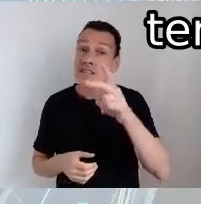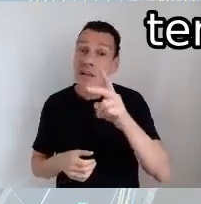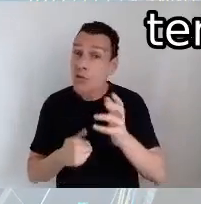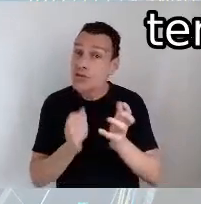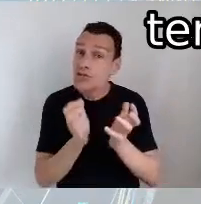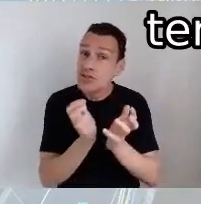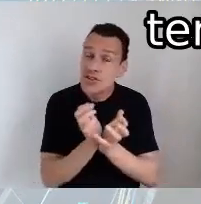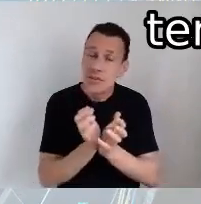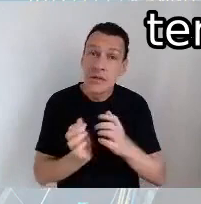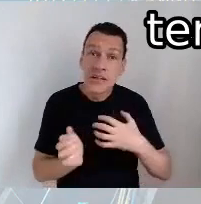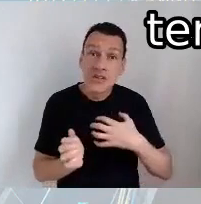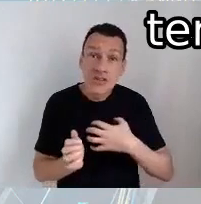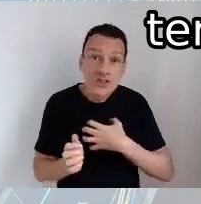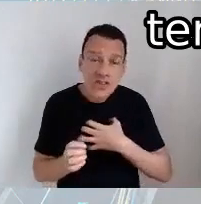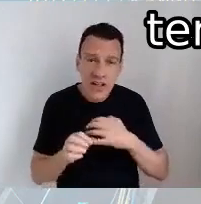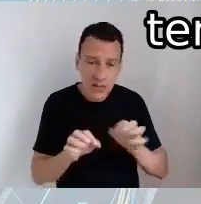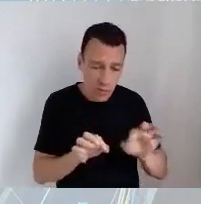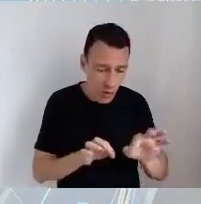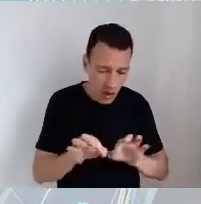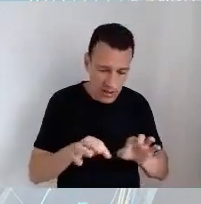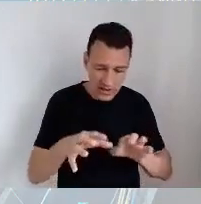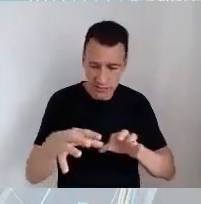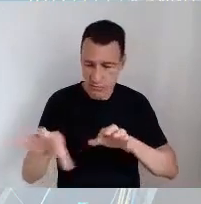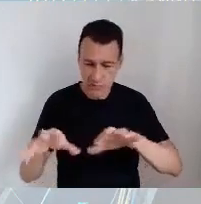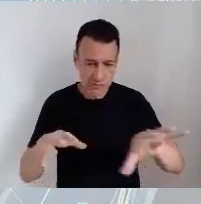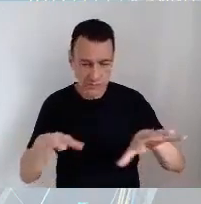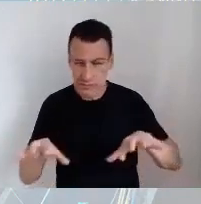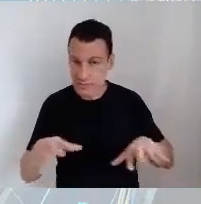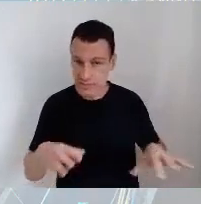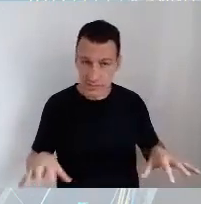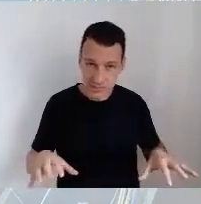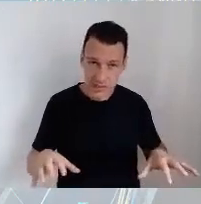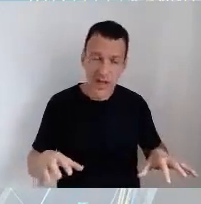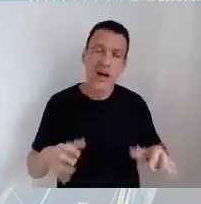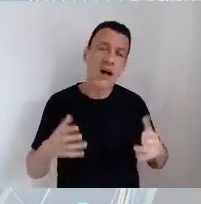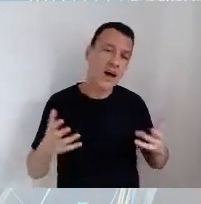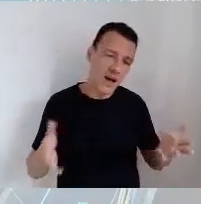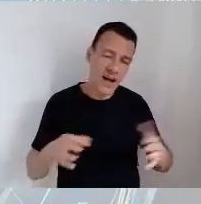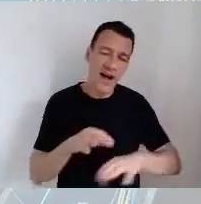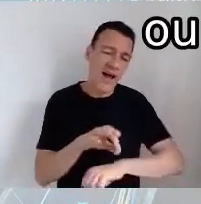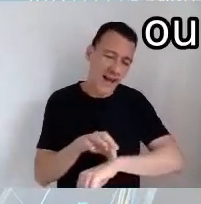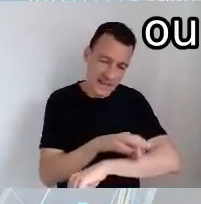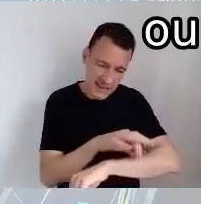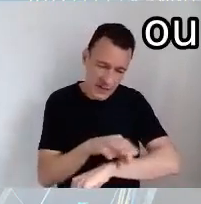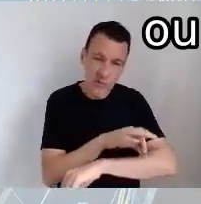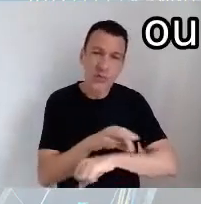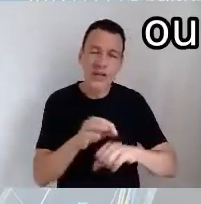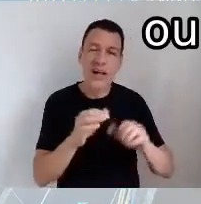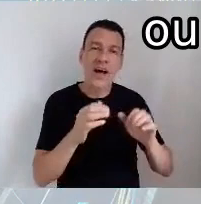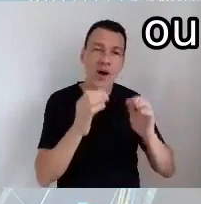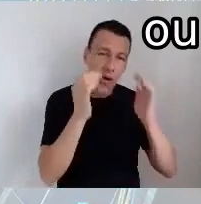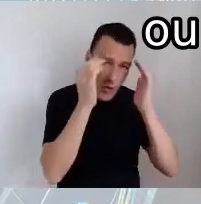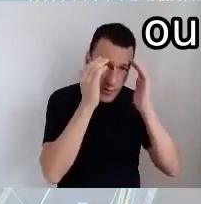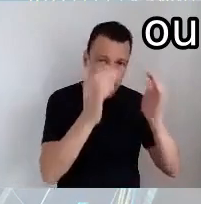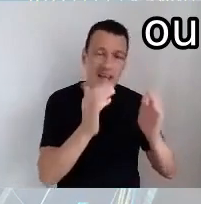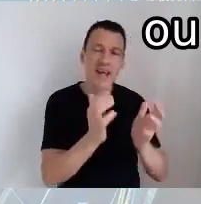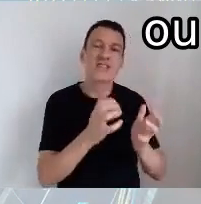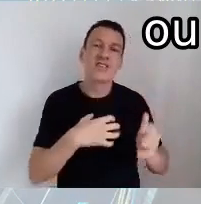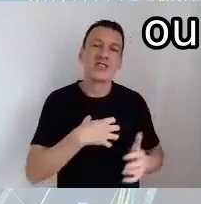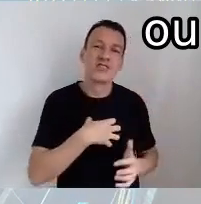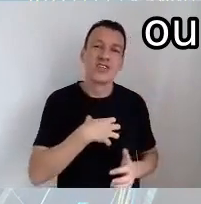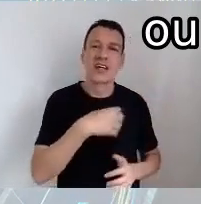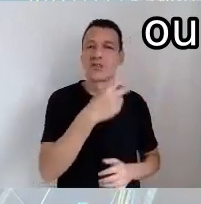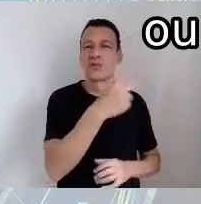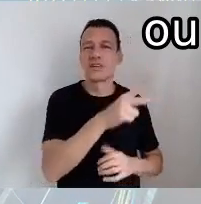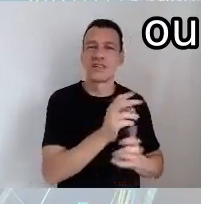Impacto direto na arquitetura que você consegue produzir a arquitetura quase sempre repete ou é determinada pela forma como